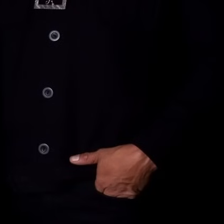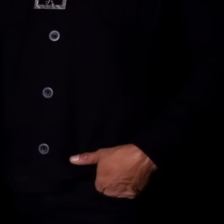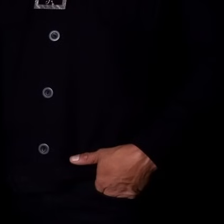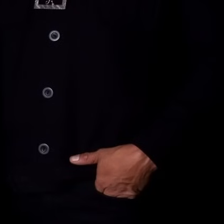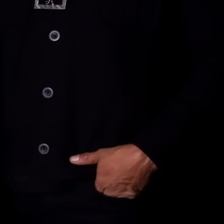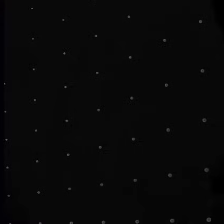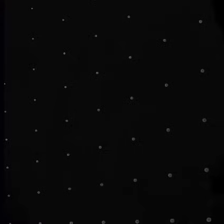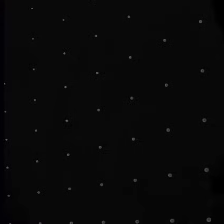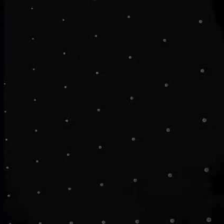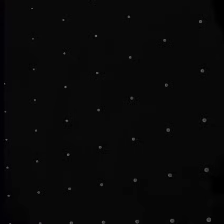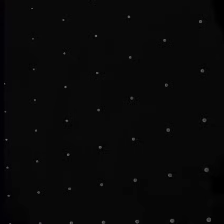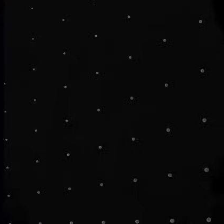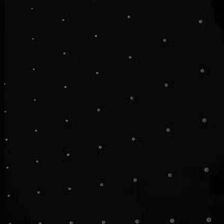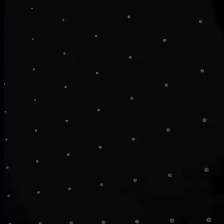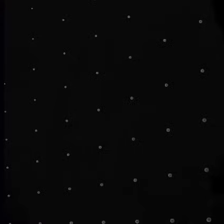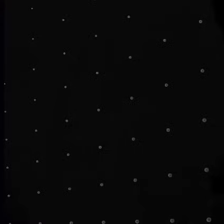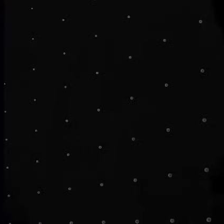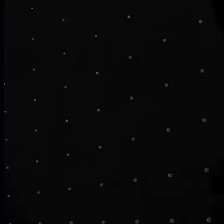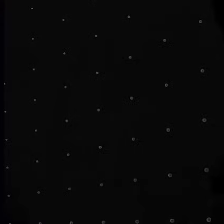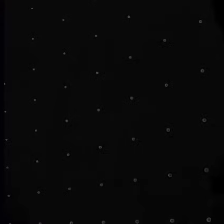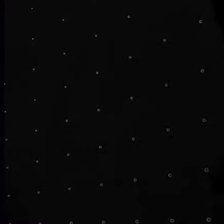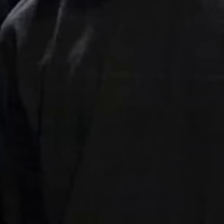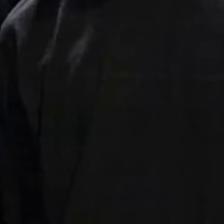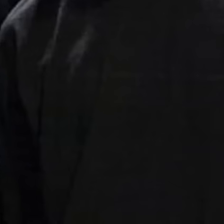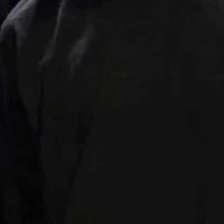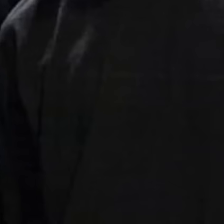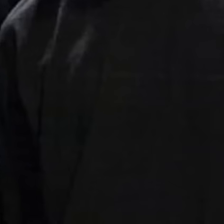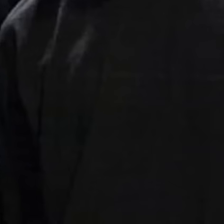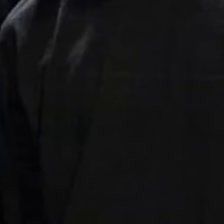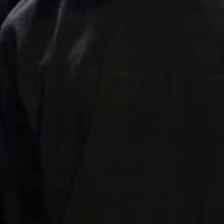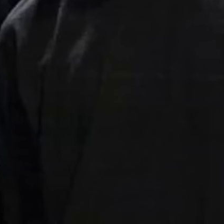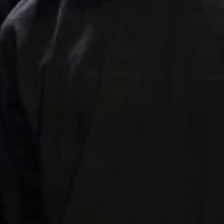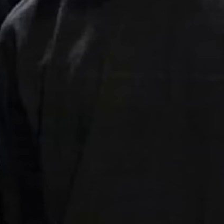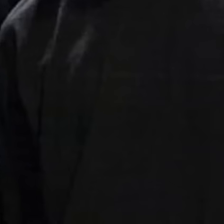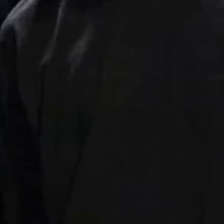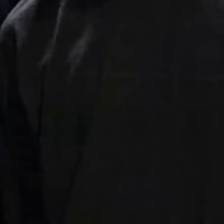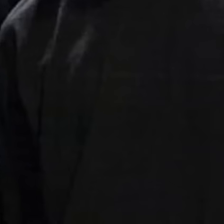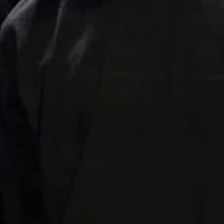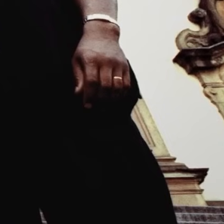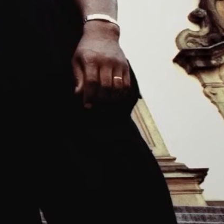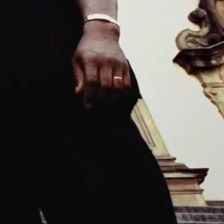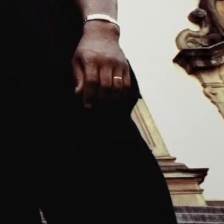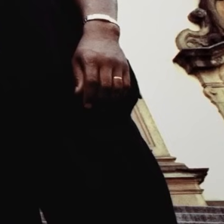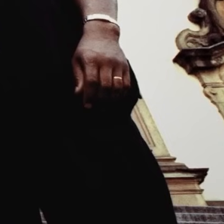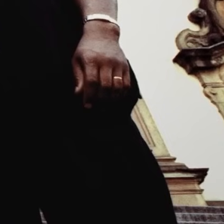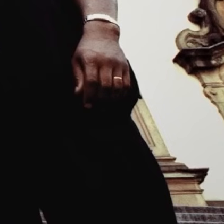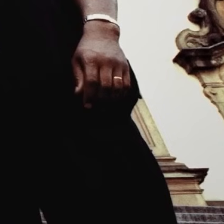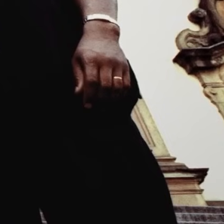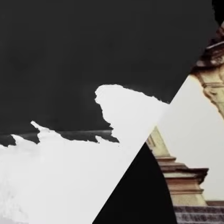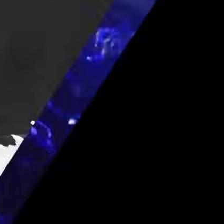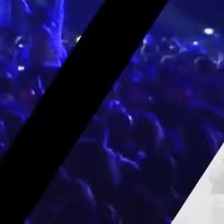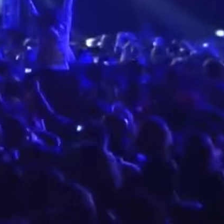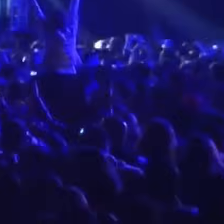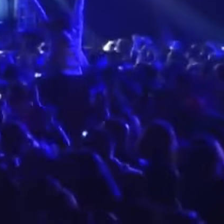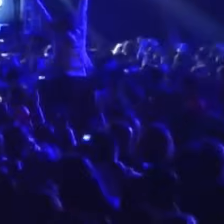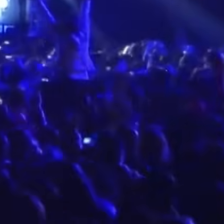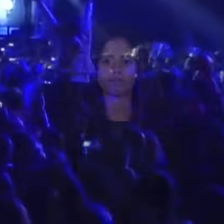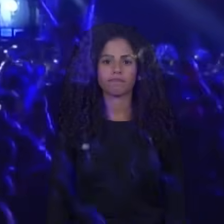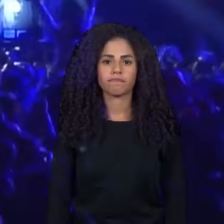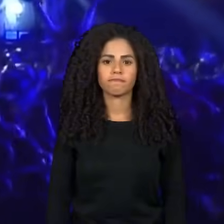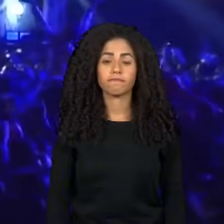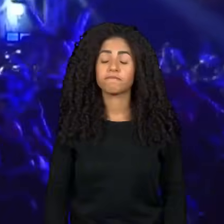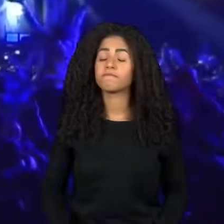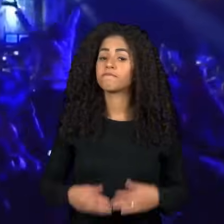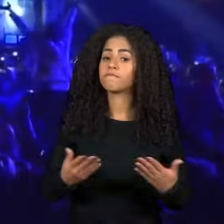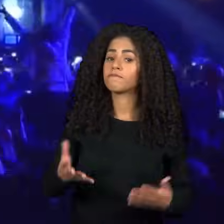baby. Essa é a vida que eu quis. Eu abracei com as 10, exagerado a 180. Eu vou jogar a seus pés, baby. E aí, pra falar